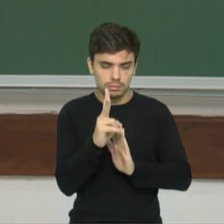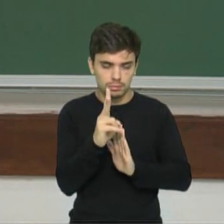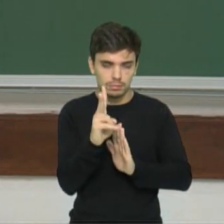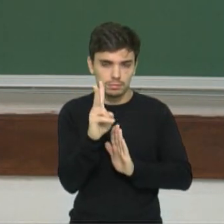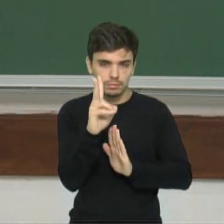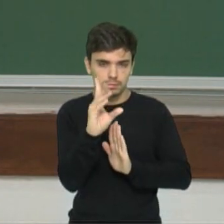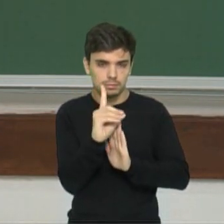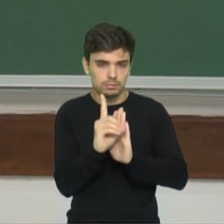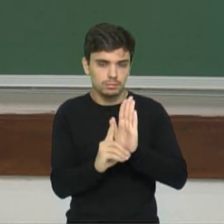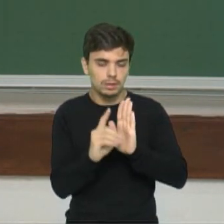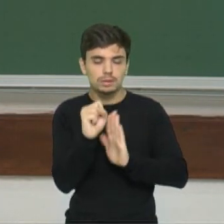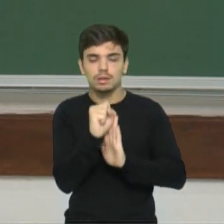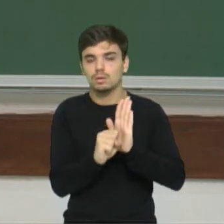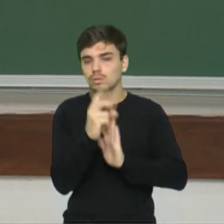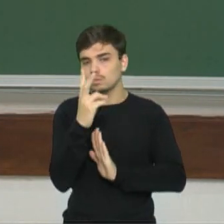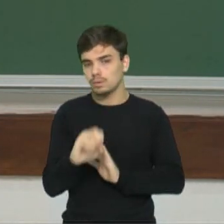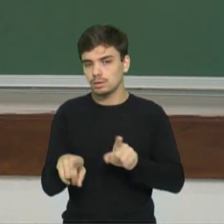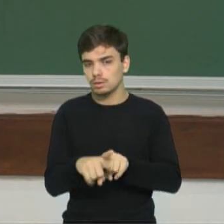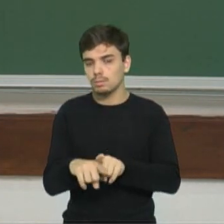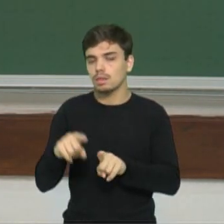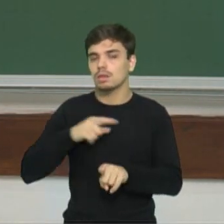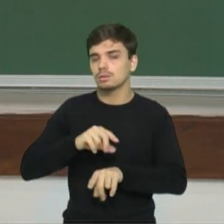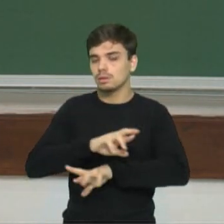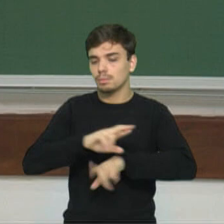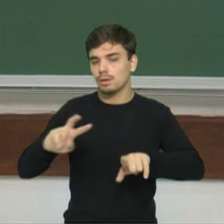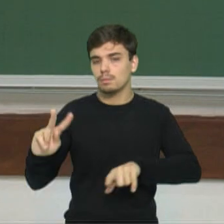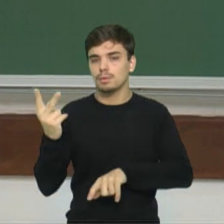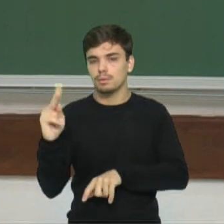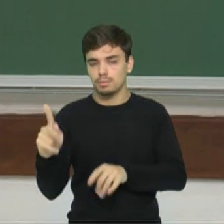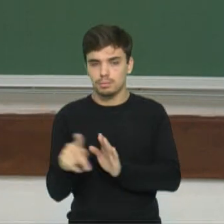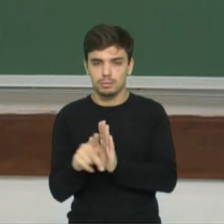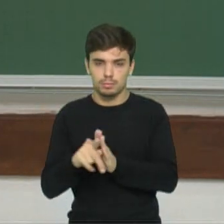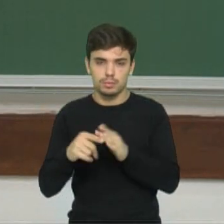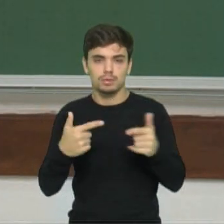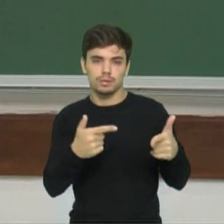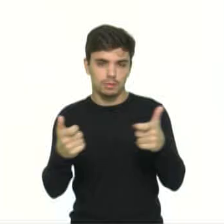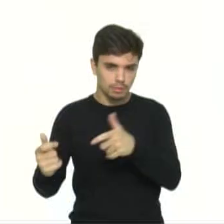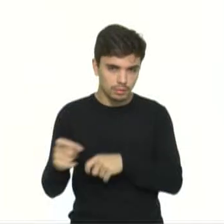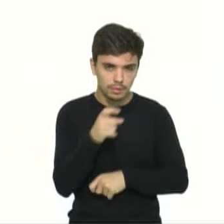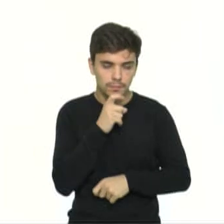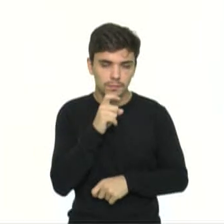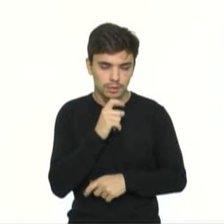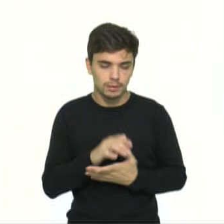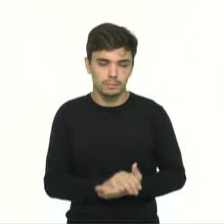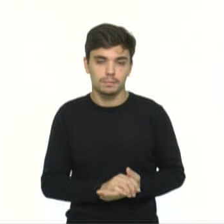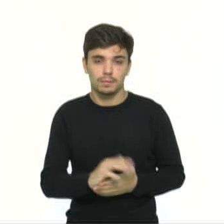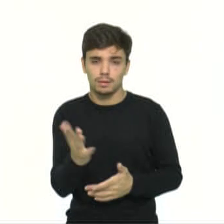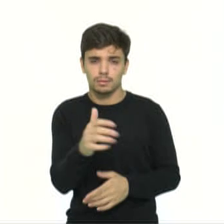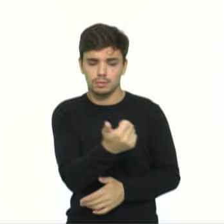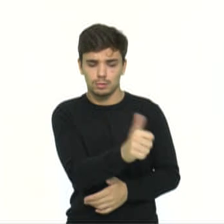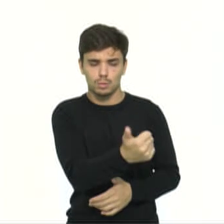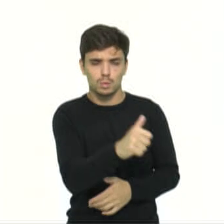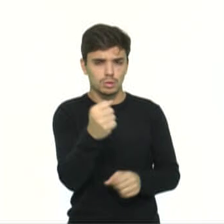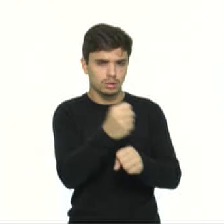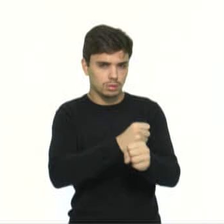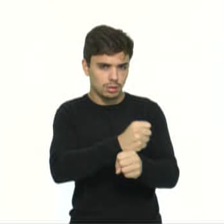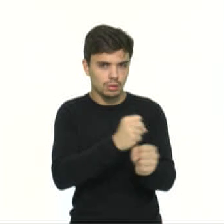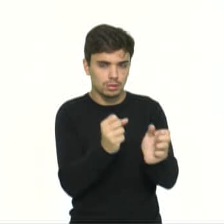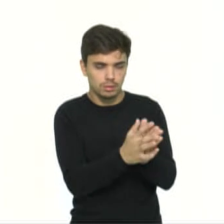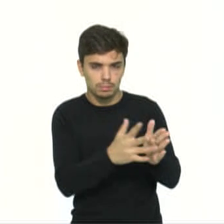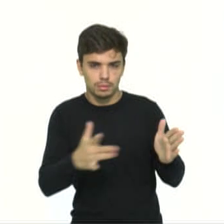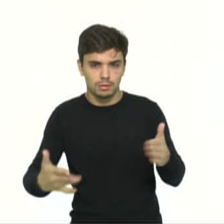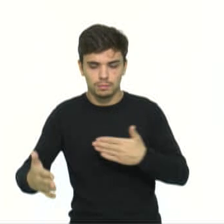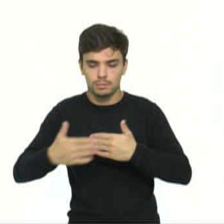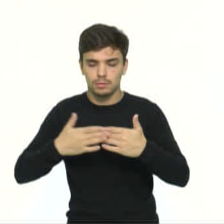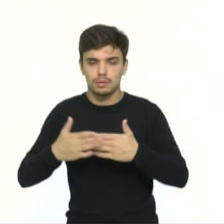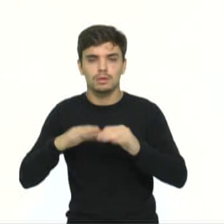essa bipolaridade da Guerra Fria que a gente também vem discutindo aí, né? Então foram cerca de 11 anos, como eu disse, o fechamento do parlamento,